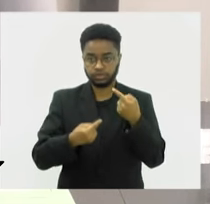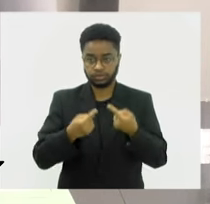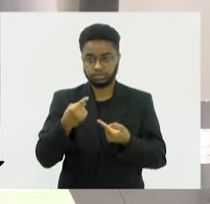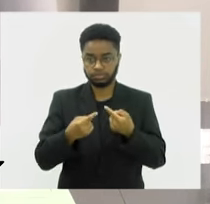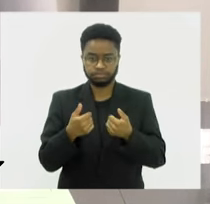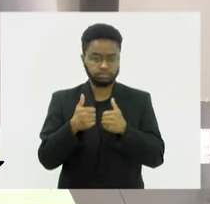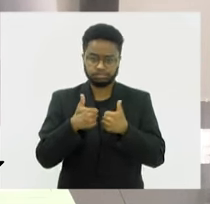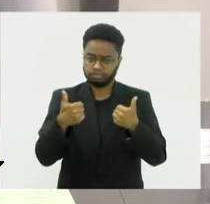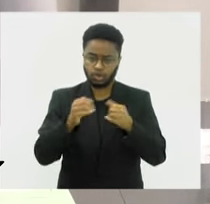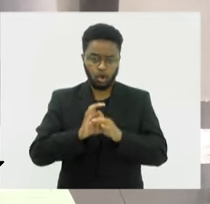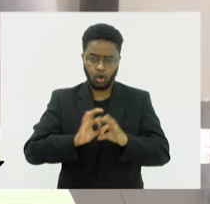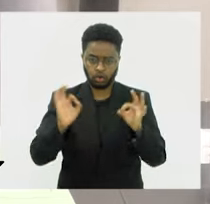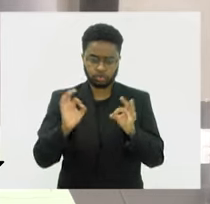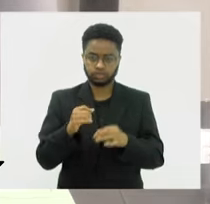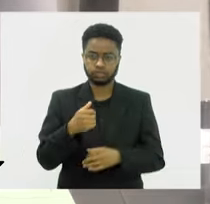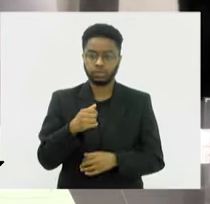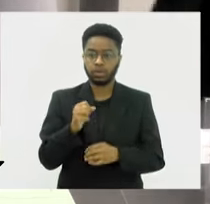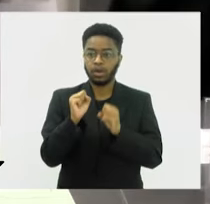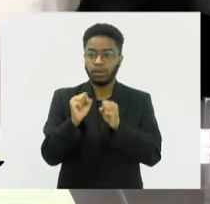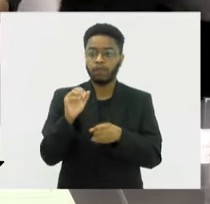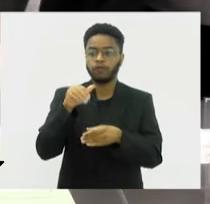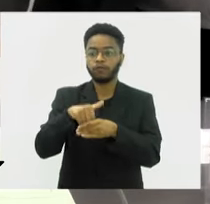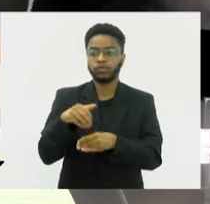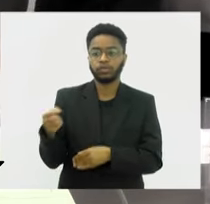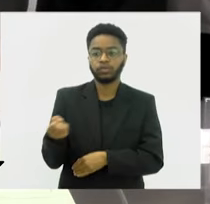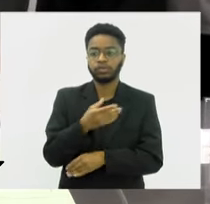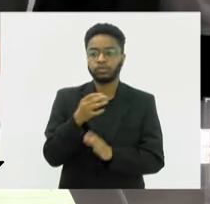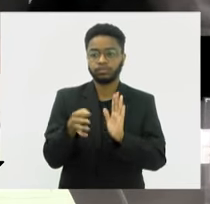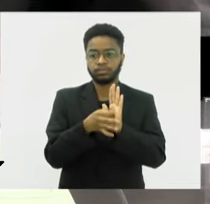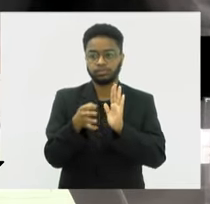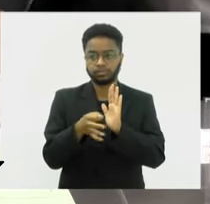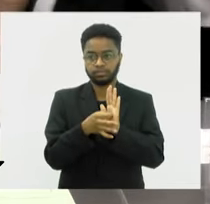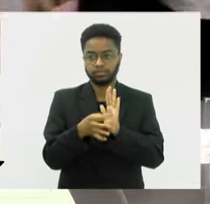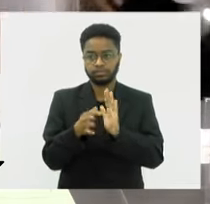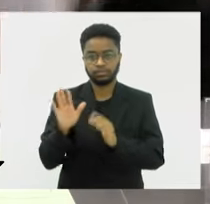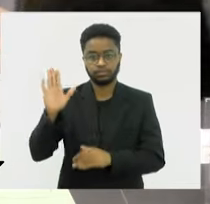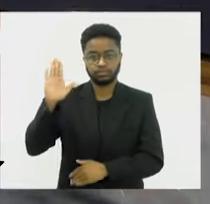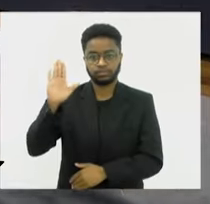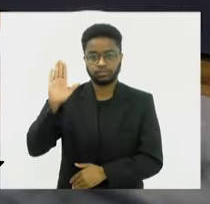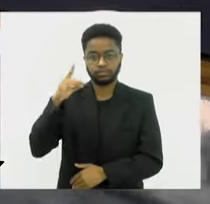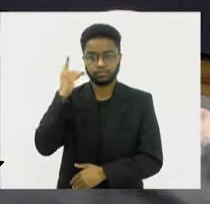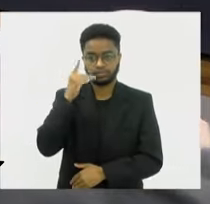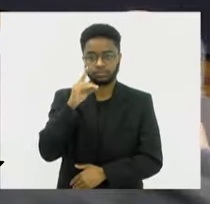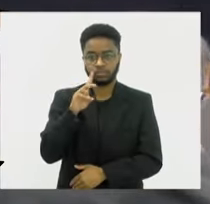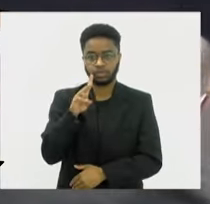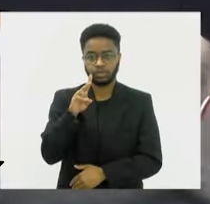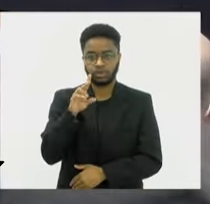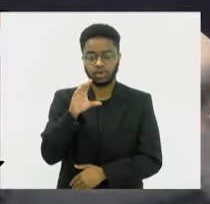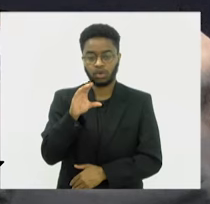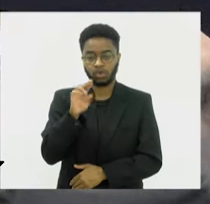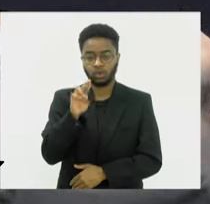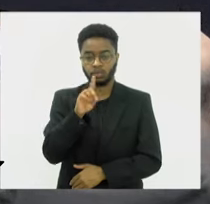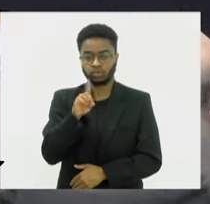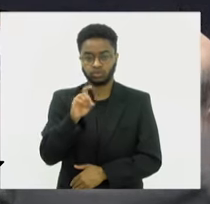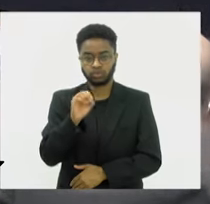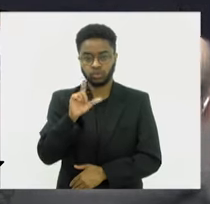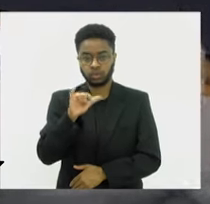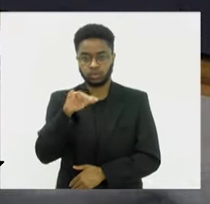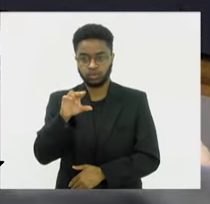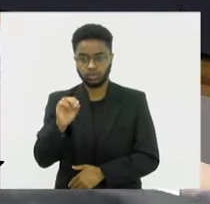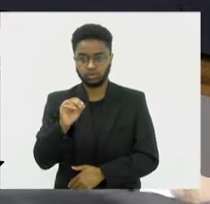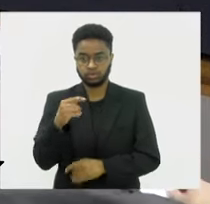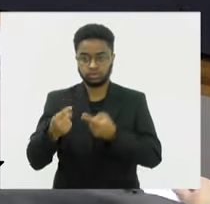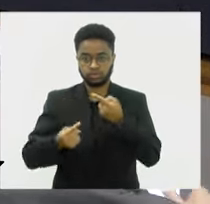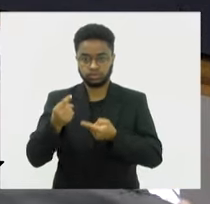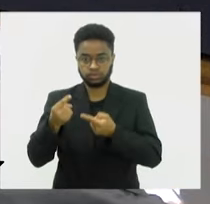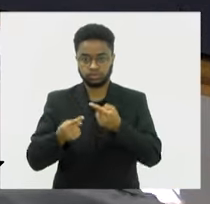Boa solução. Em votação, o novo parecer pela senhor presidente. Deputado Cozzolino. Em discussão ainda.